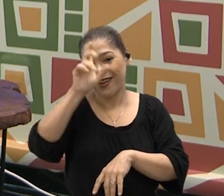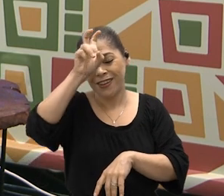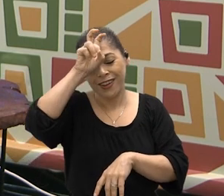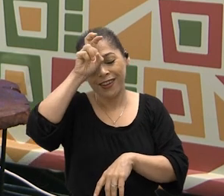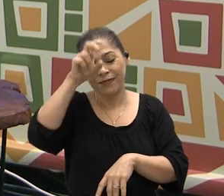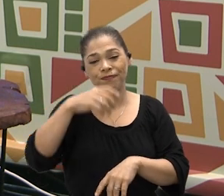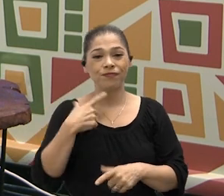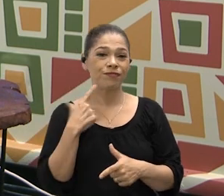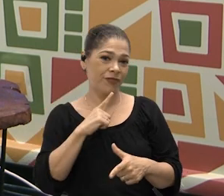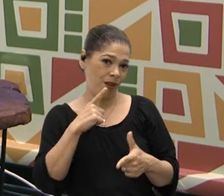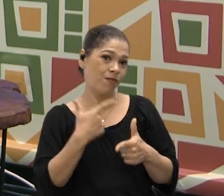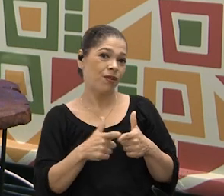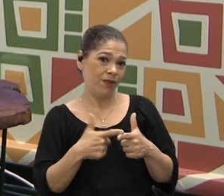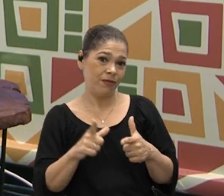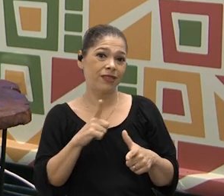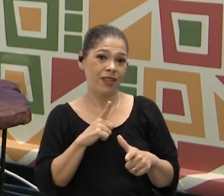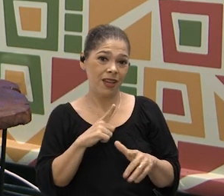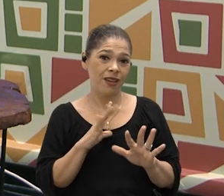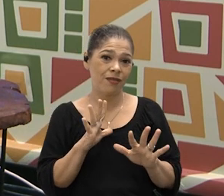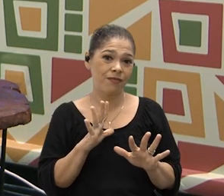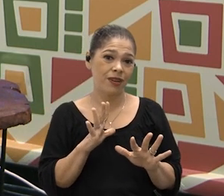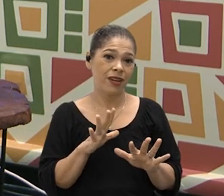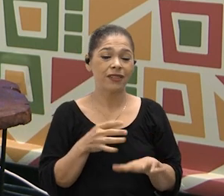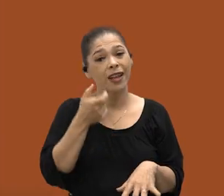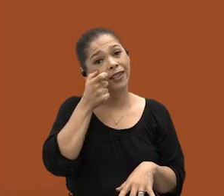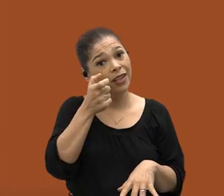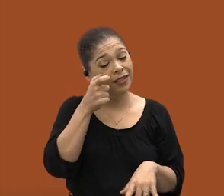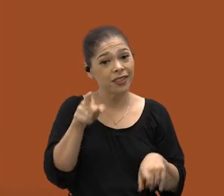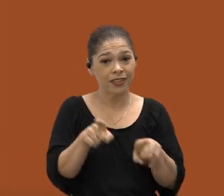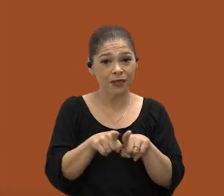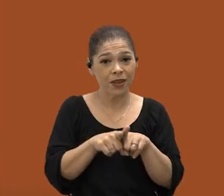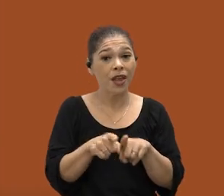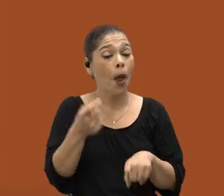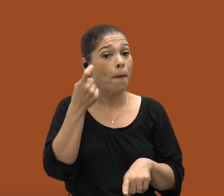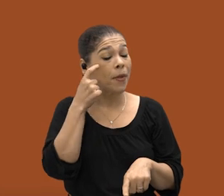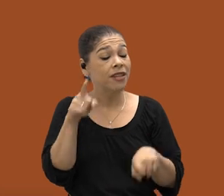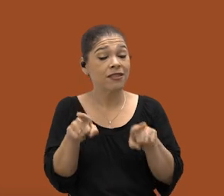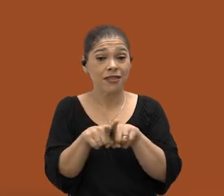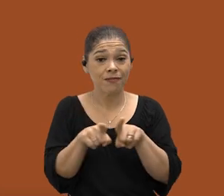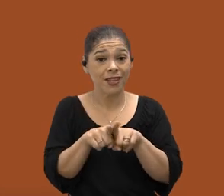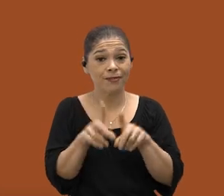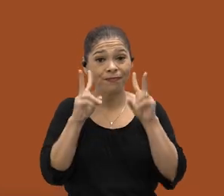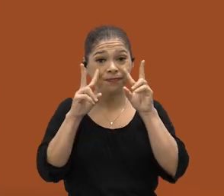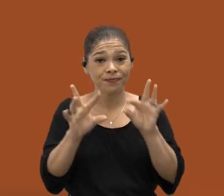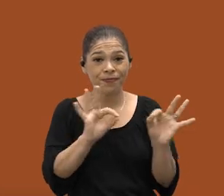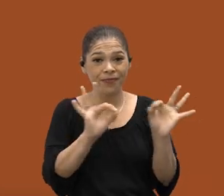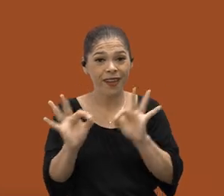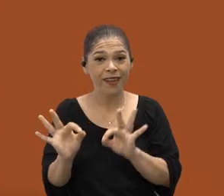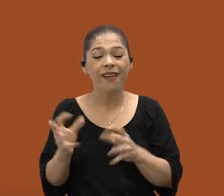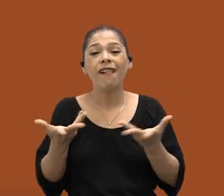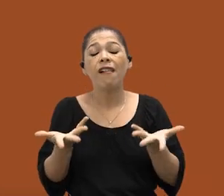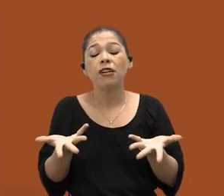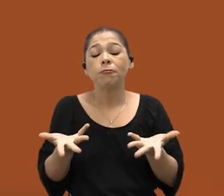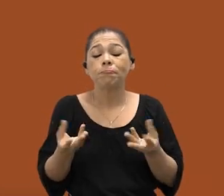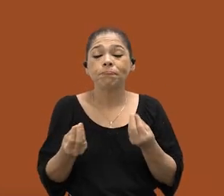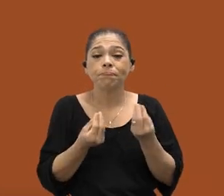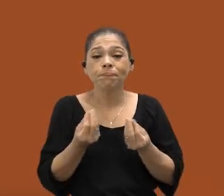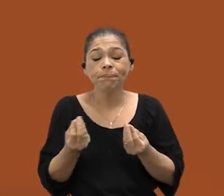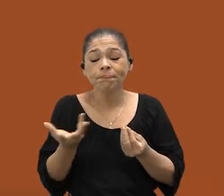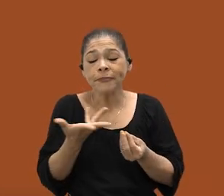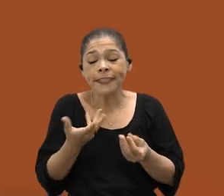tem problemas tem mas é Não deixe de ser interessante eu penso também que a gente está assistindo um emergência eh